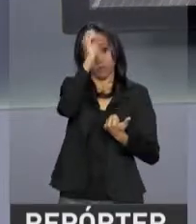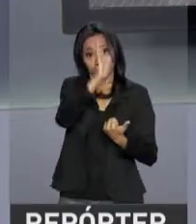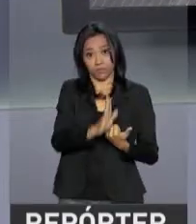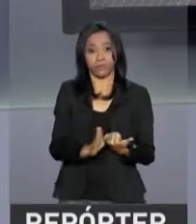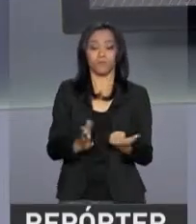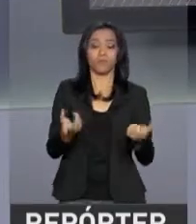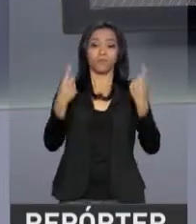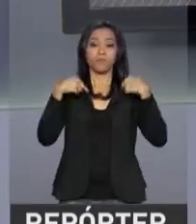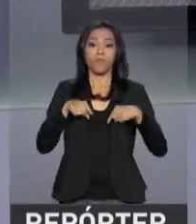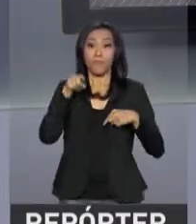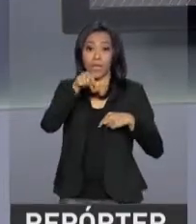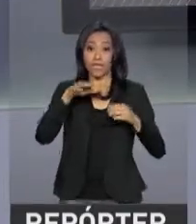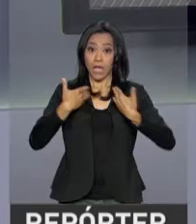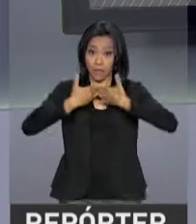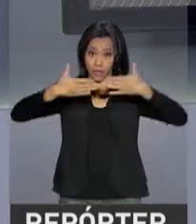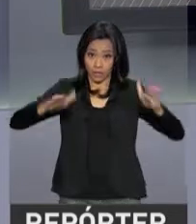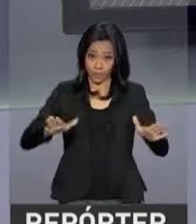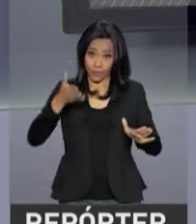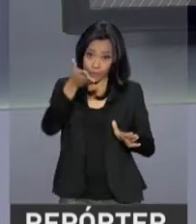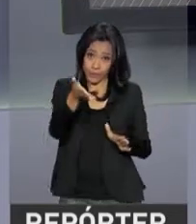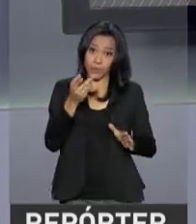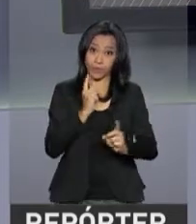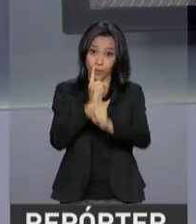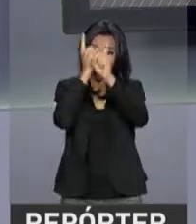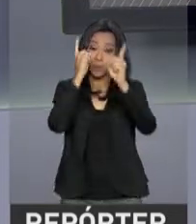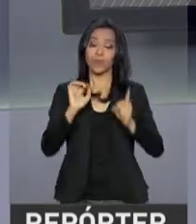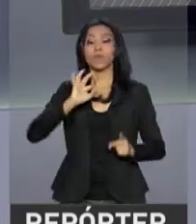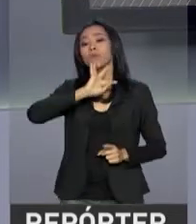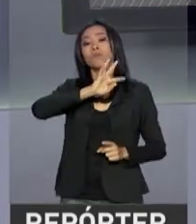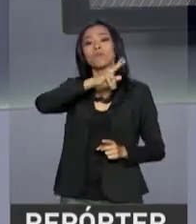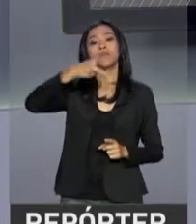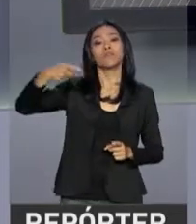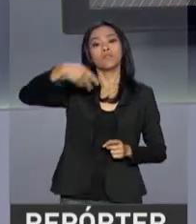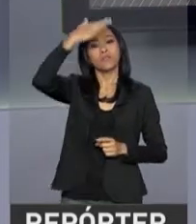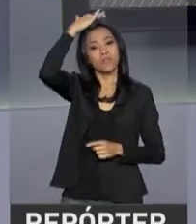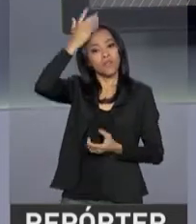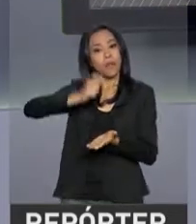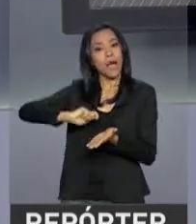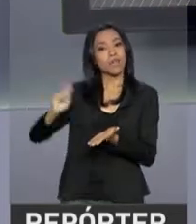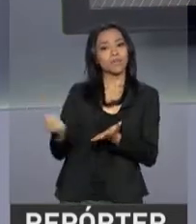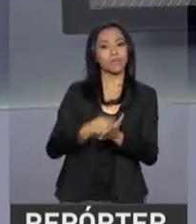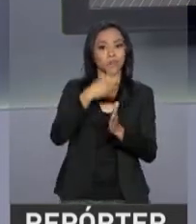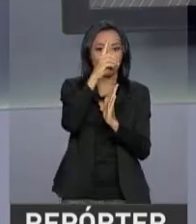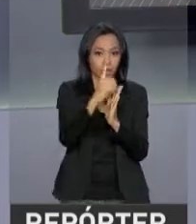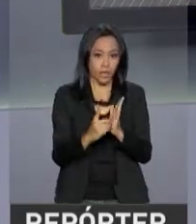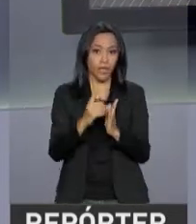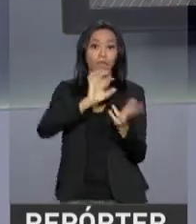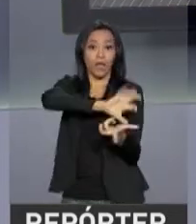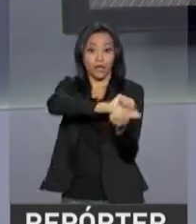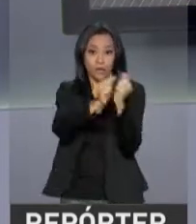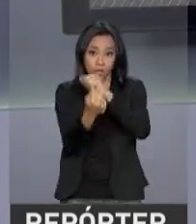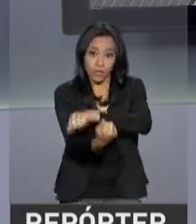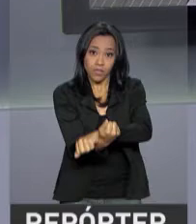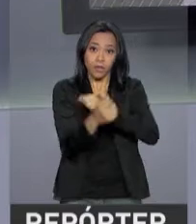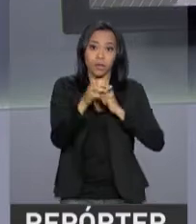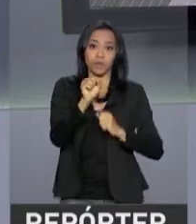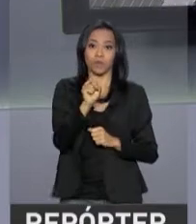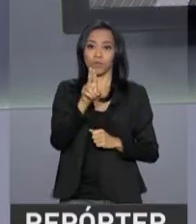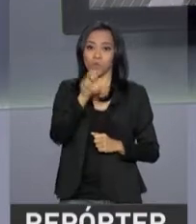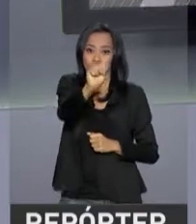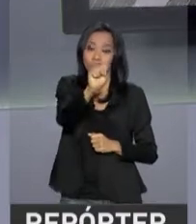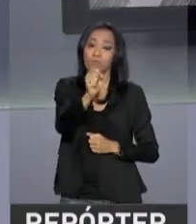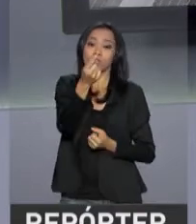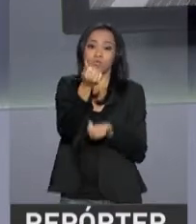da marcha o presidente michel temer assinou decreto que determina a readequação do sistema único de saúde quanto aos investimentos